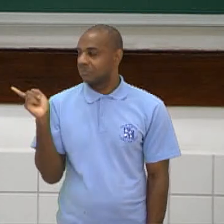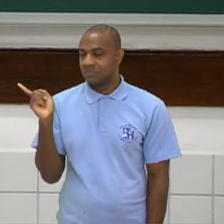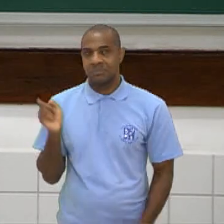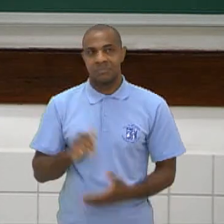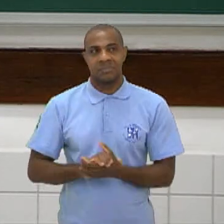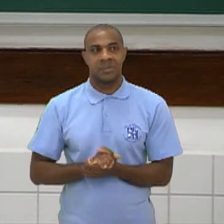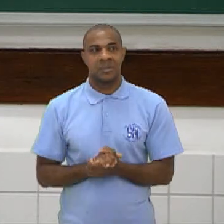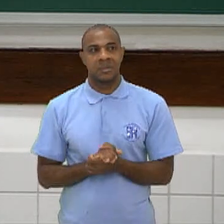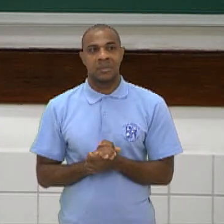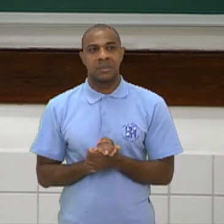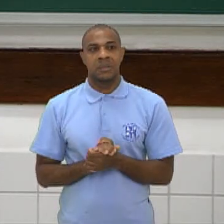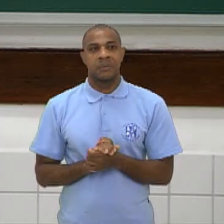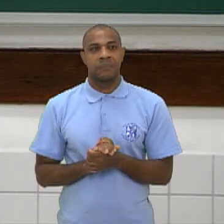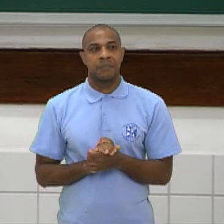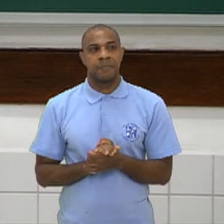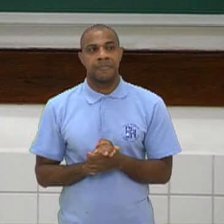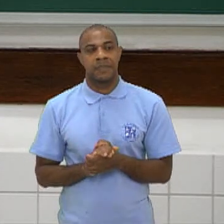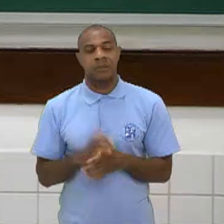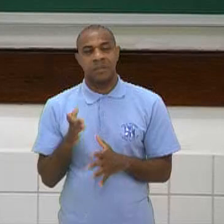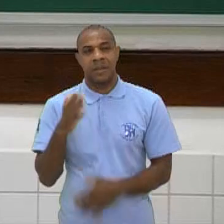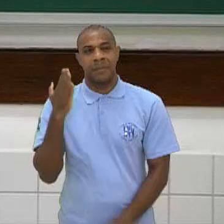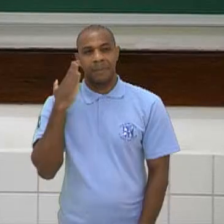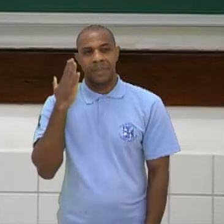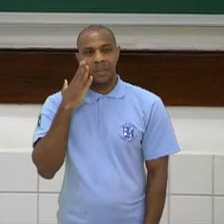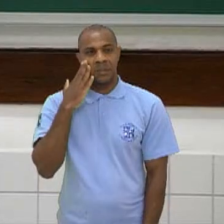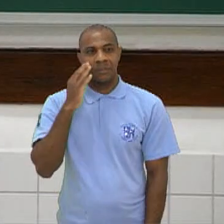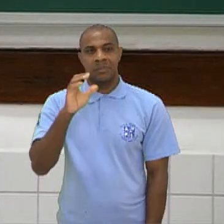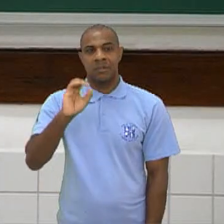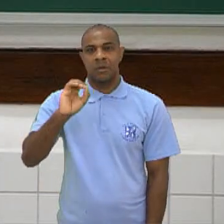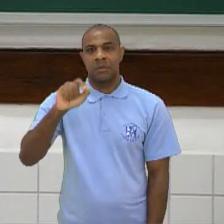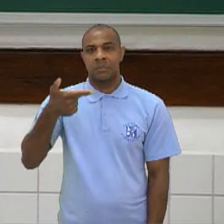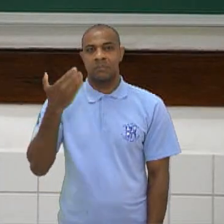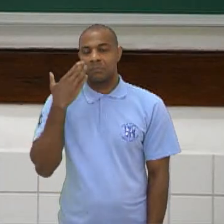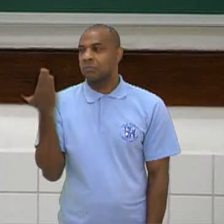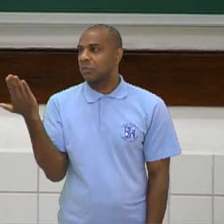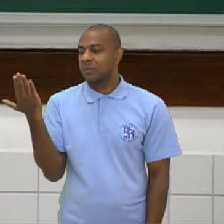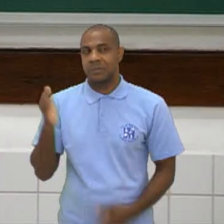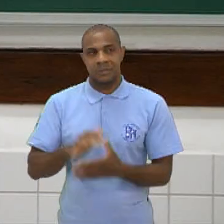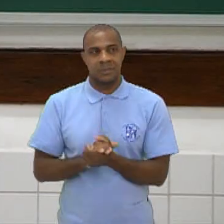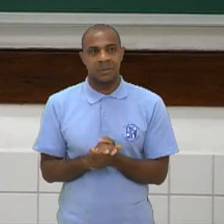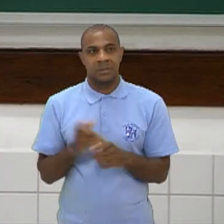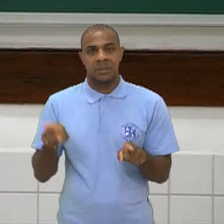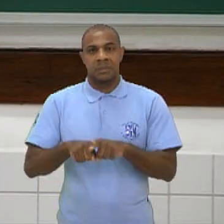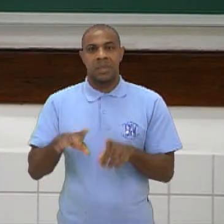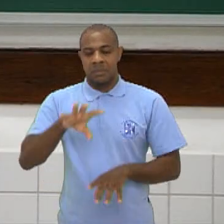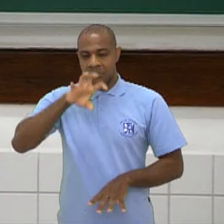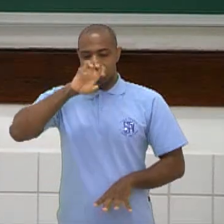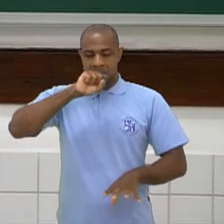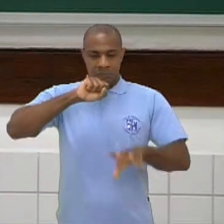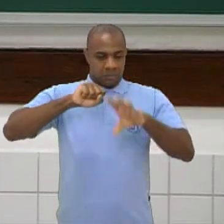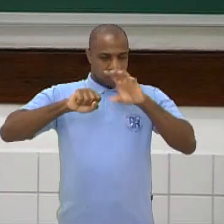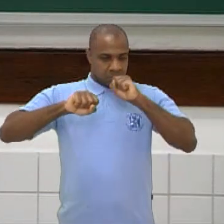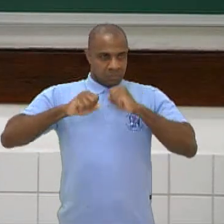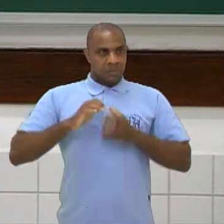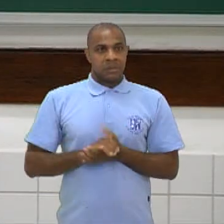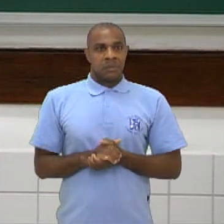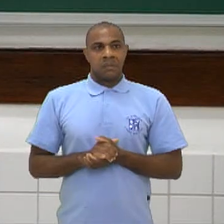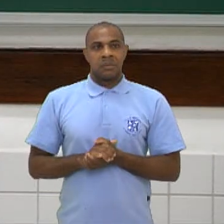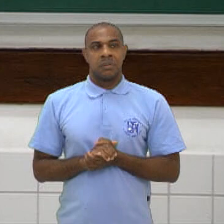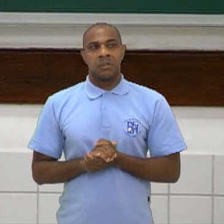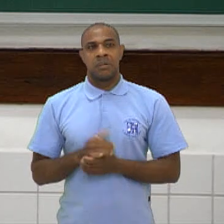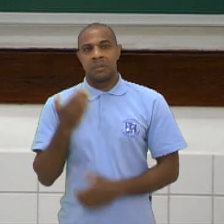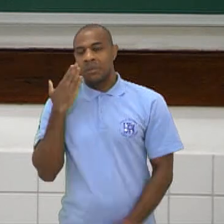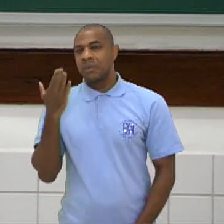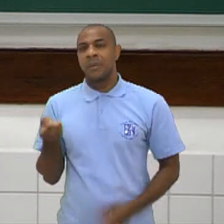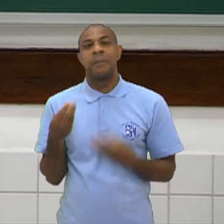Então, a gente já pensou aqui. Mas você já pensou em outras coisas também. Quais outras coisas? Respiração, por exemplo. Então, vamos ver o ciclo? Vamos ver